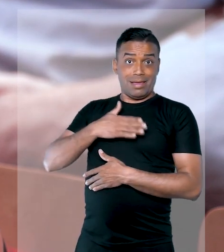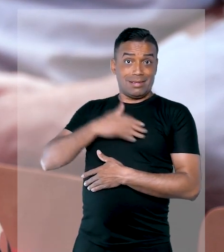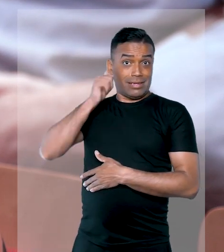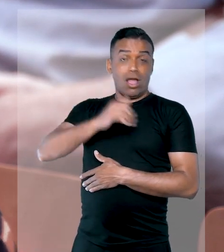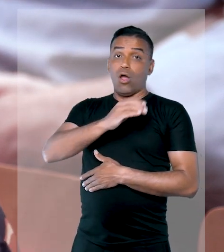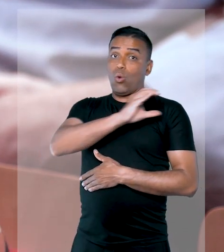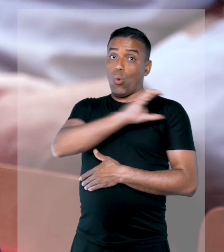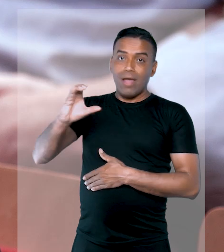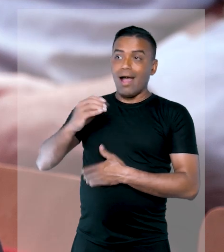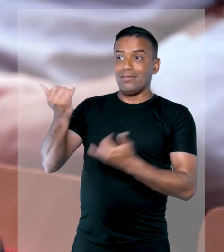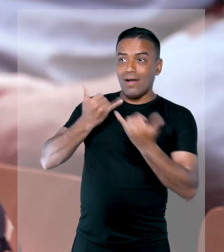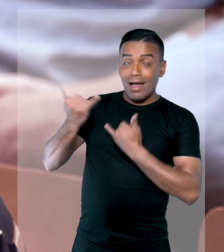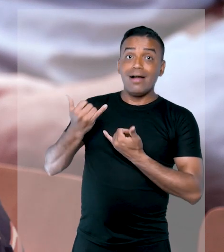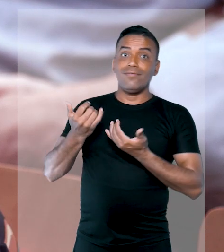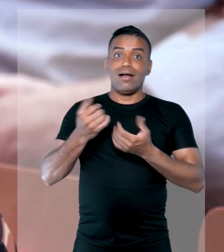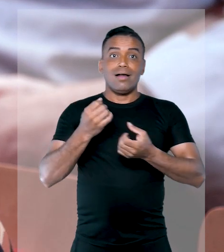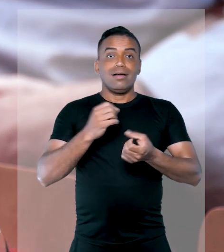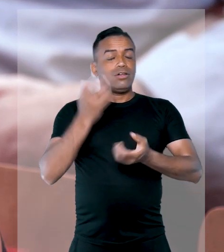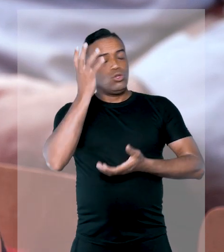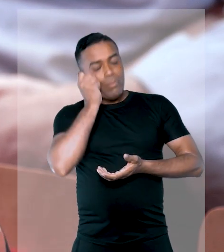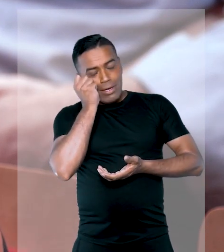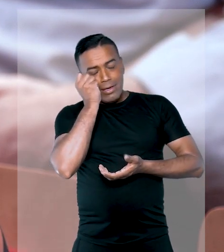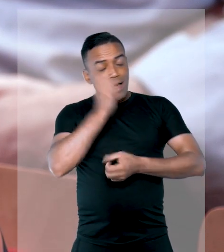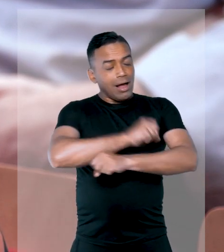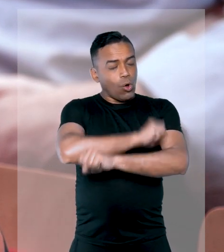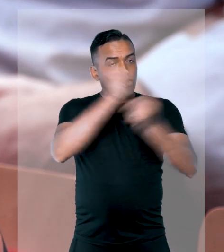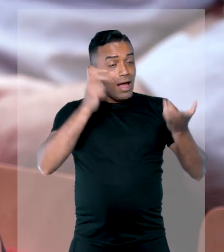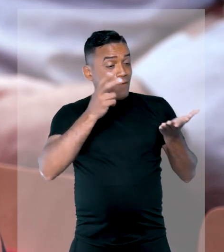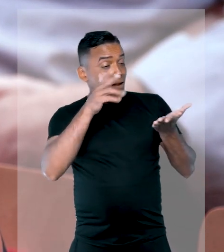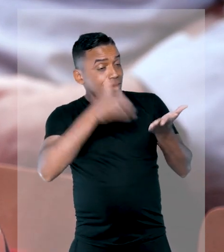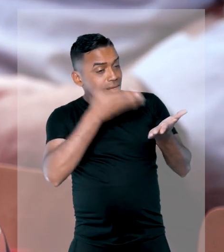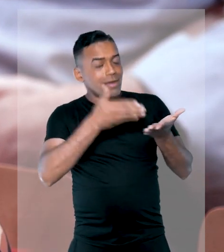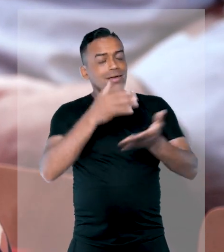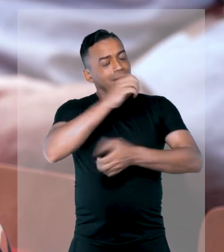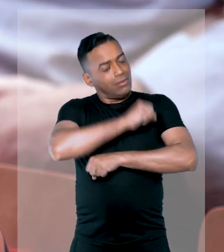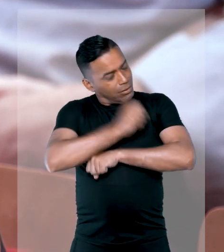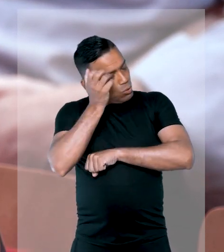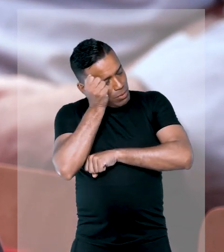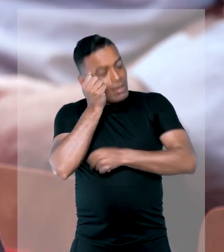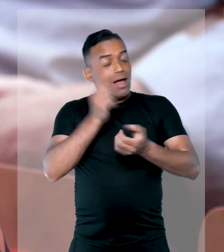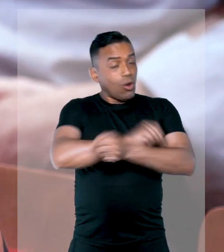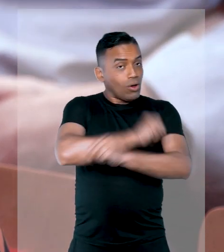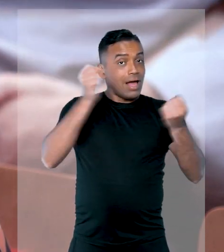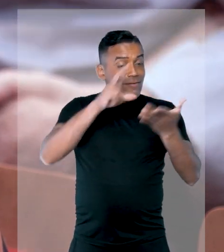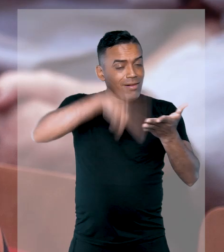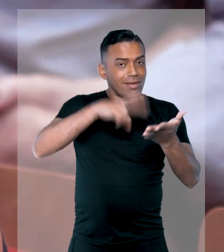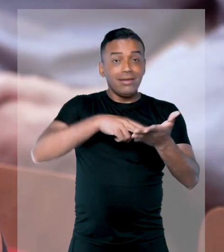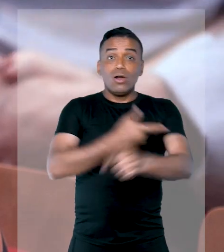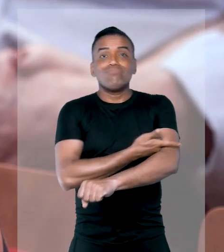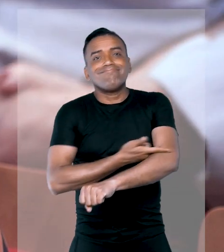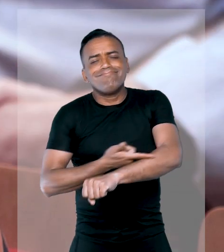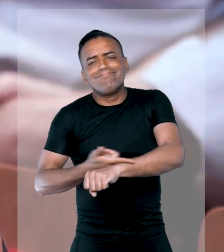dormia, acordava, lia de novo, revia um pedaço. Então, o jeito generoso da minha sogra